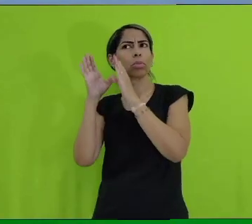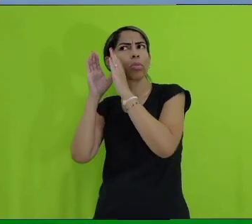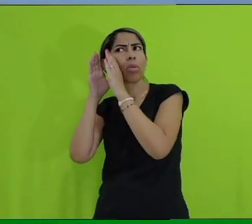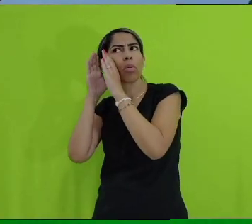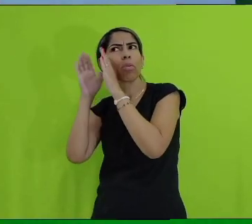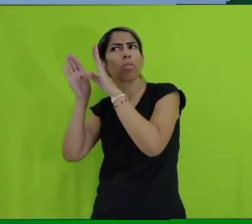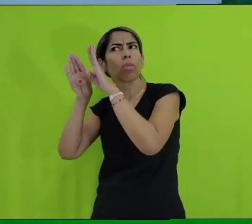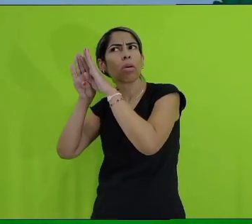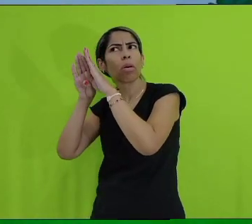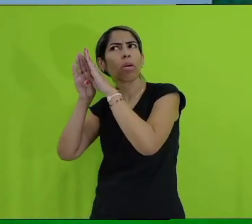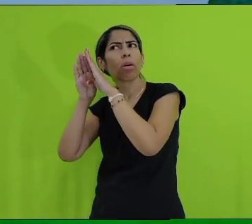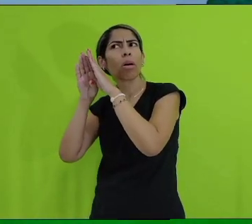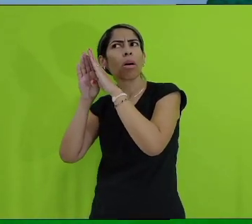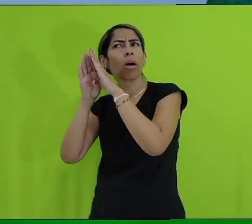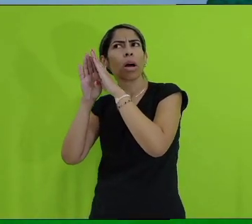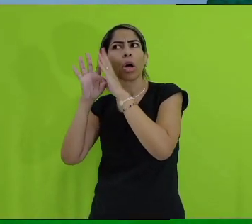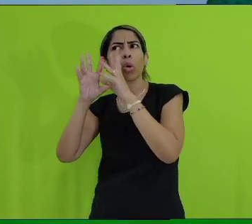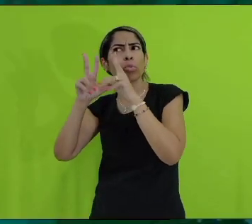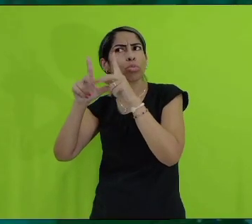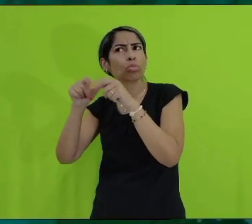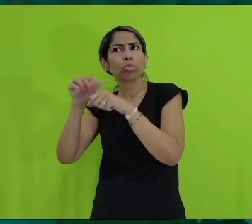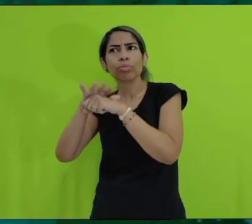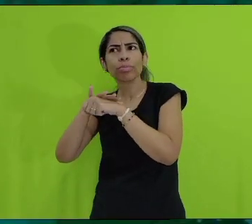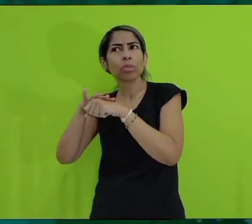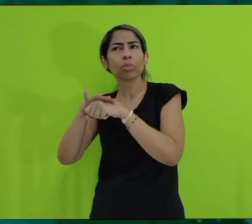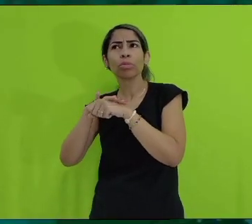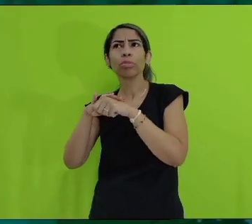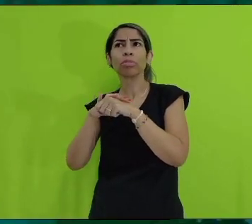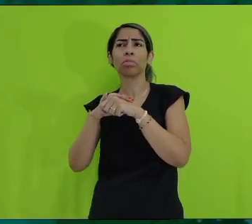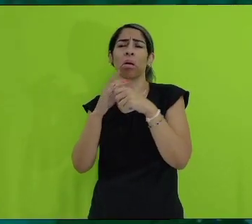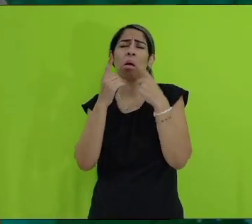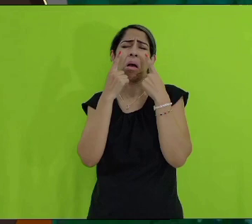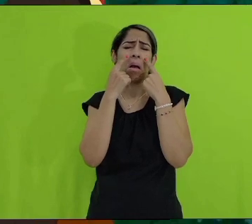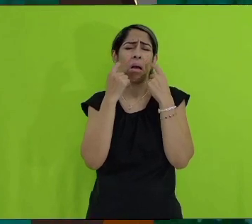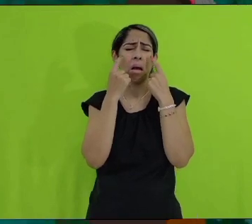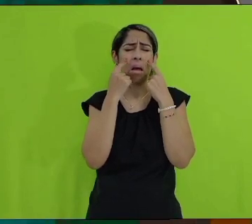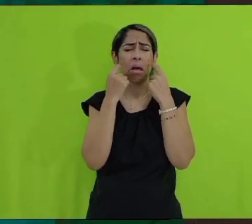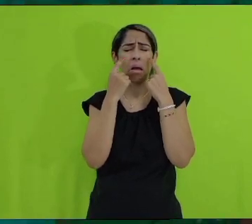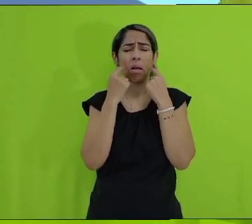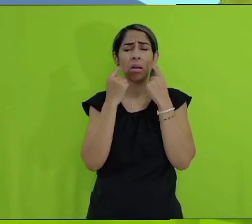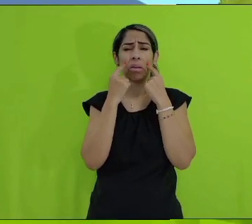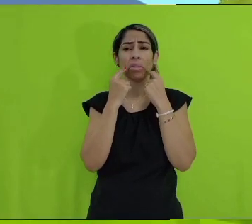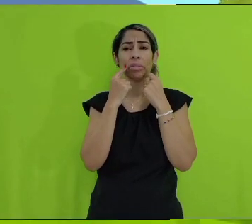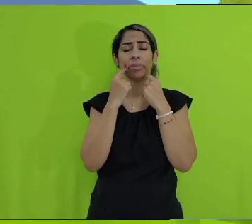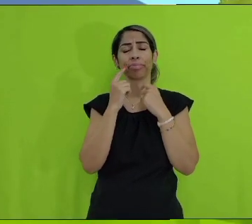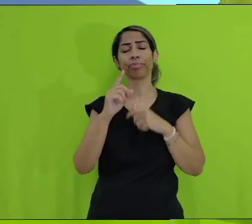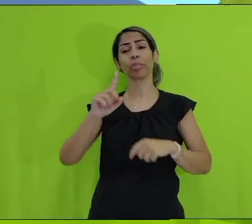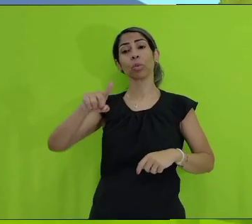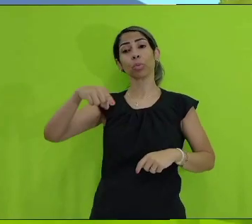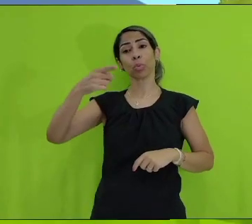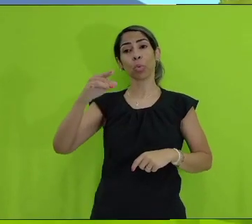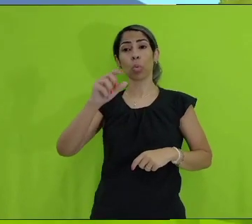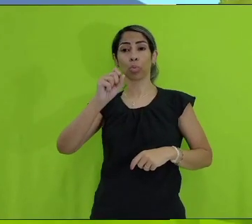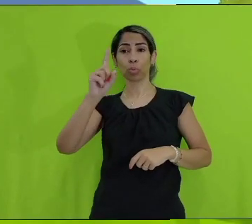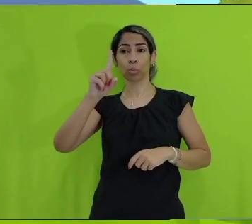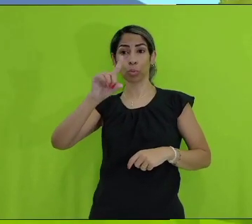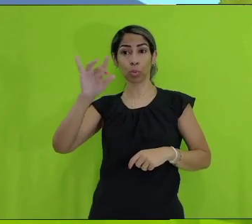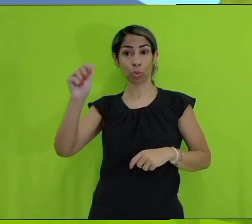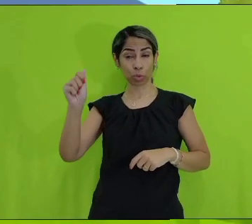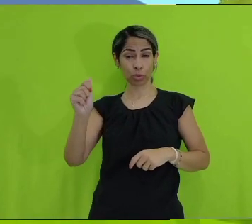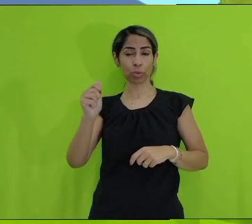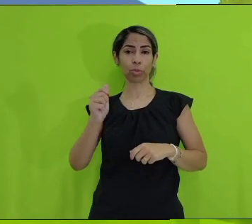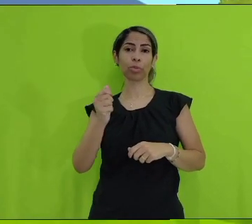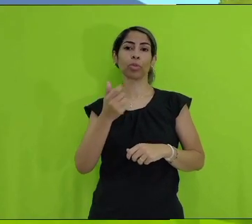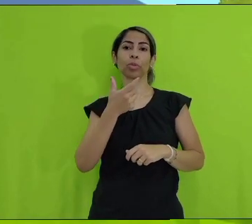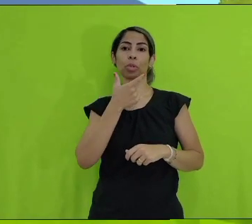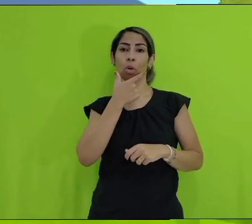Um dia, o pai teve que ir à cidade para ganhar dinheiro para a família. A madrasta malvada teve a chance